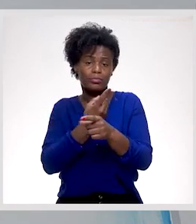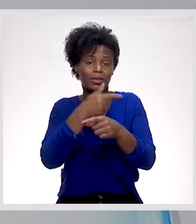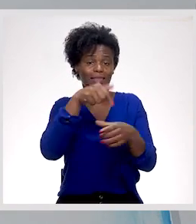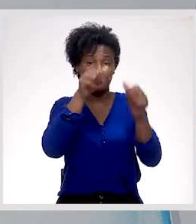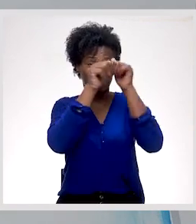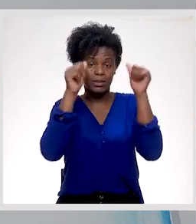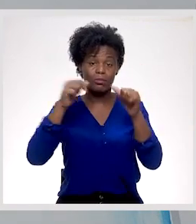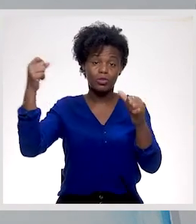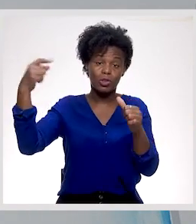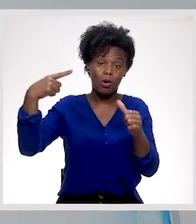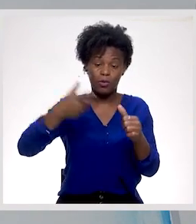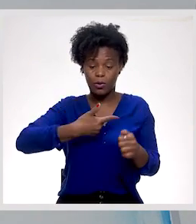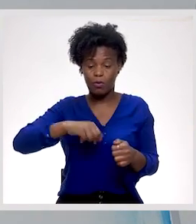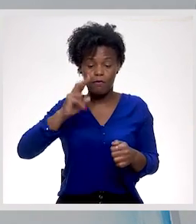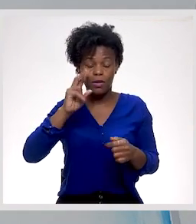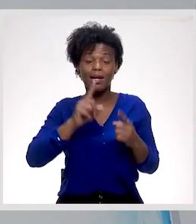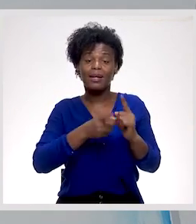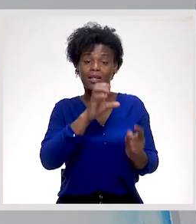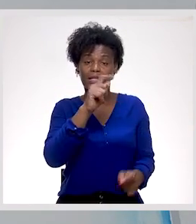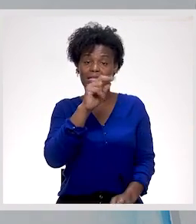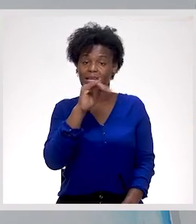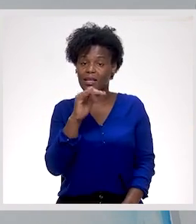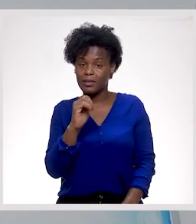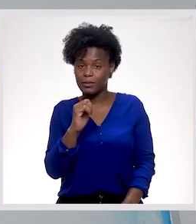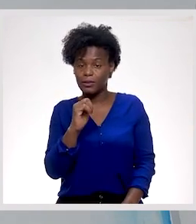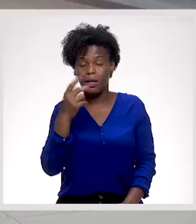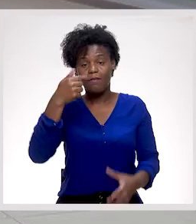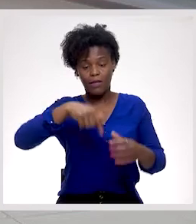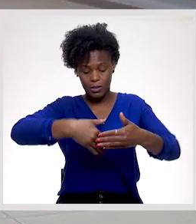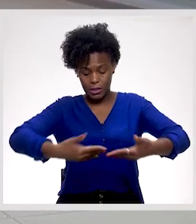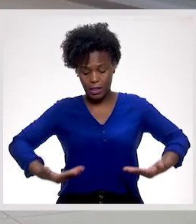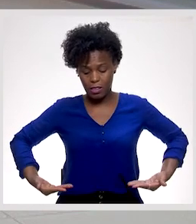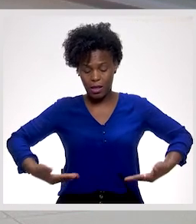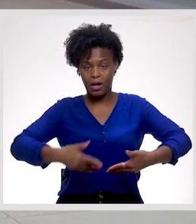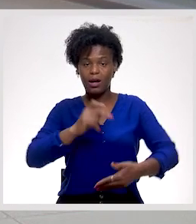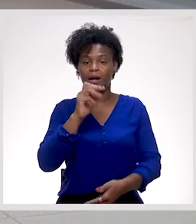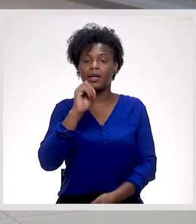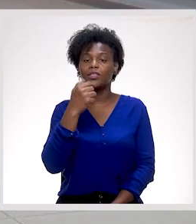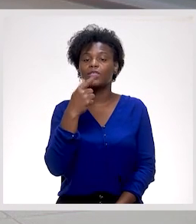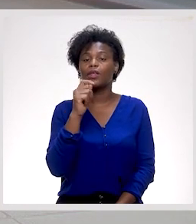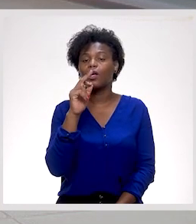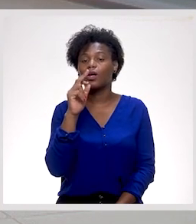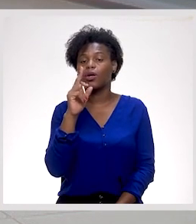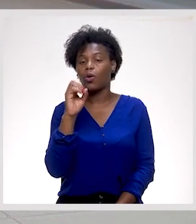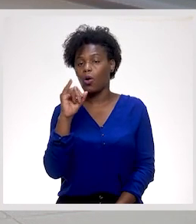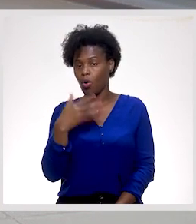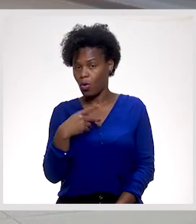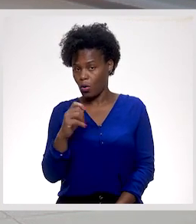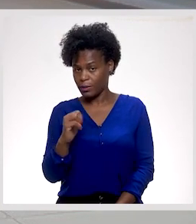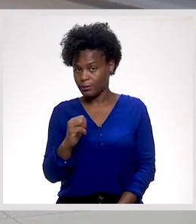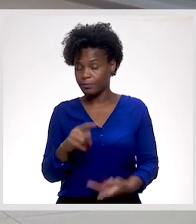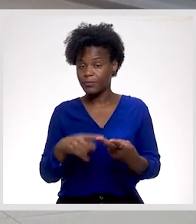que Ceres localiza-se na cintura de asteroides, Plutão,